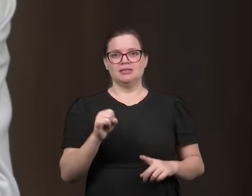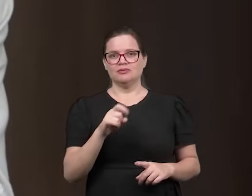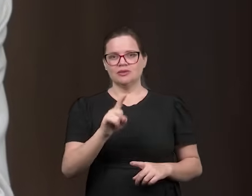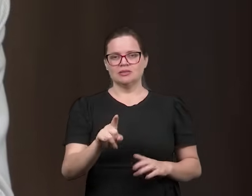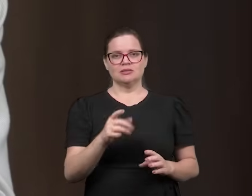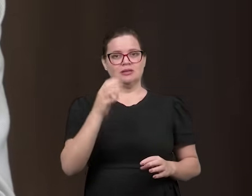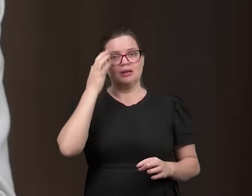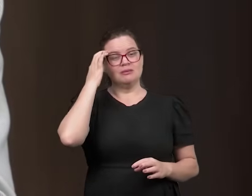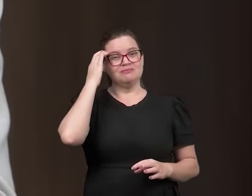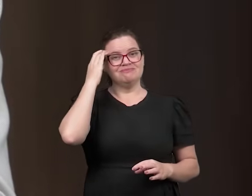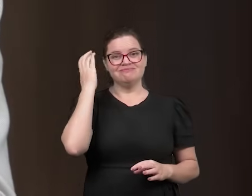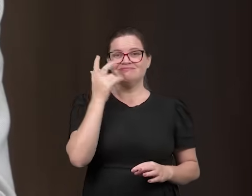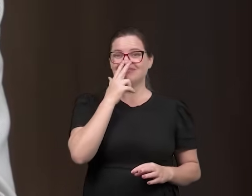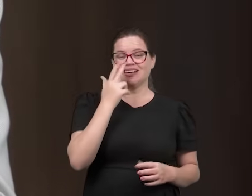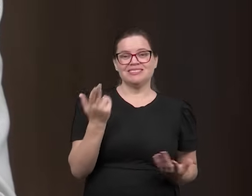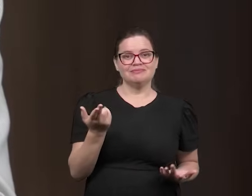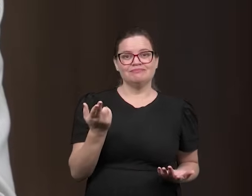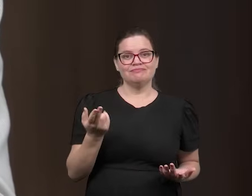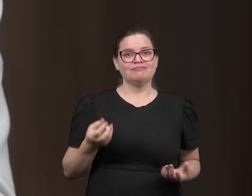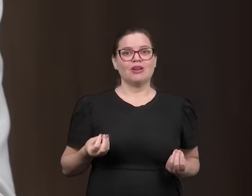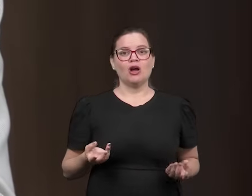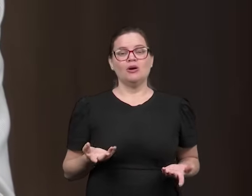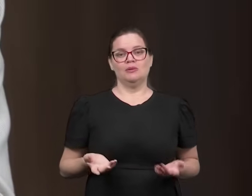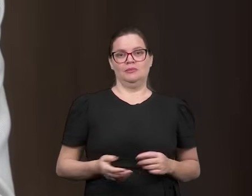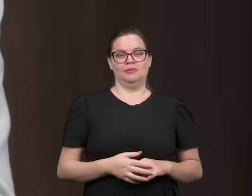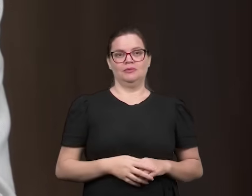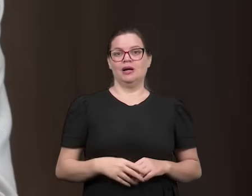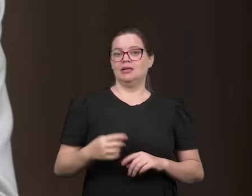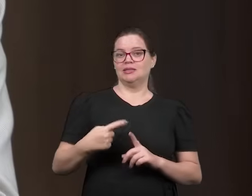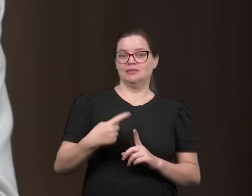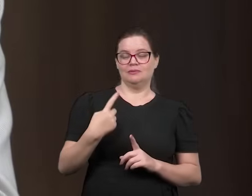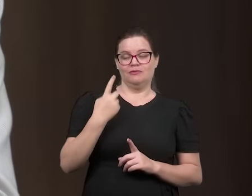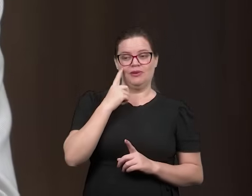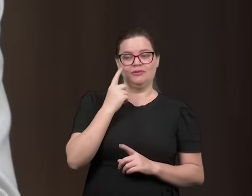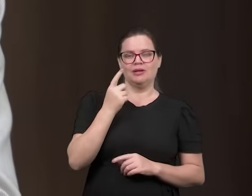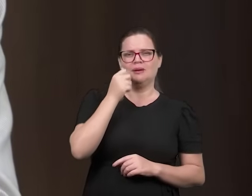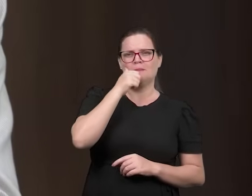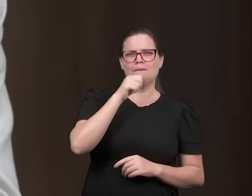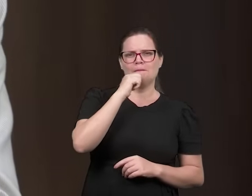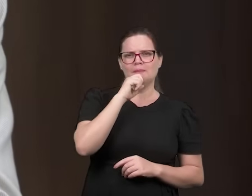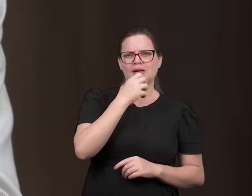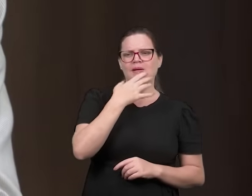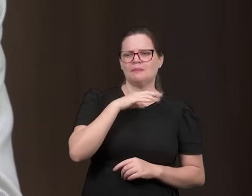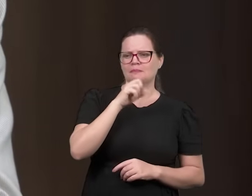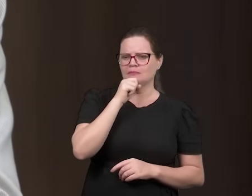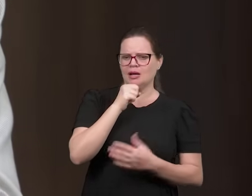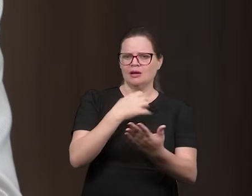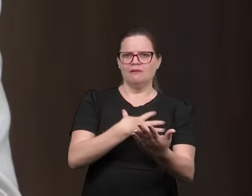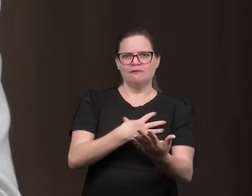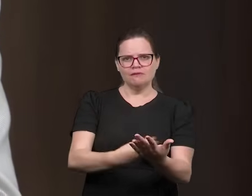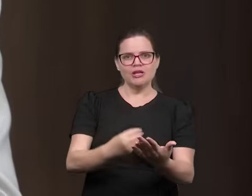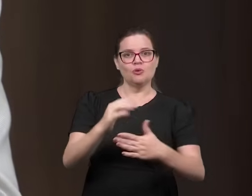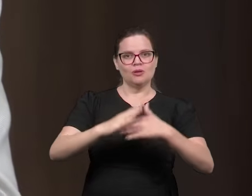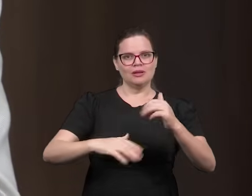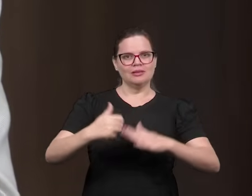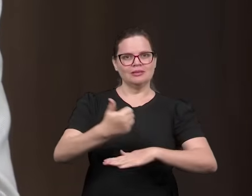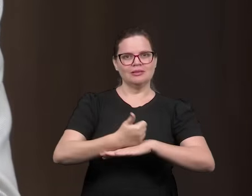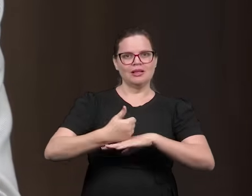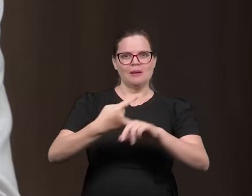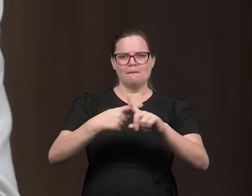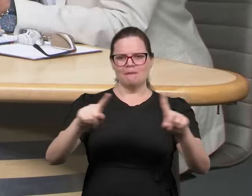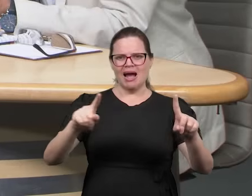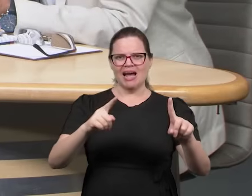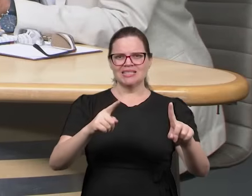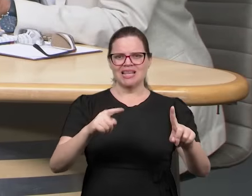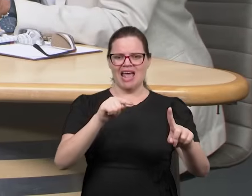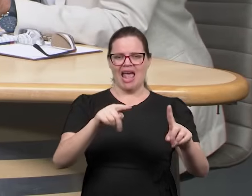fã, se você ficar nesse... Aí você pega pais que têm filhos talentosos, eles estragaram os filhos. Leva